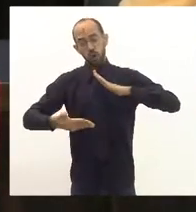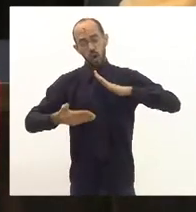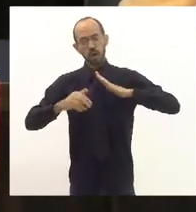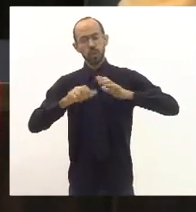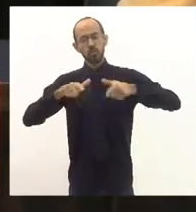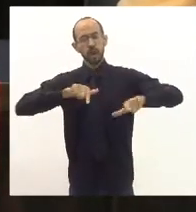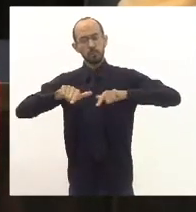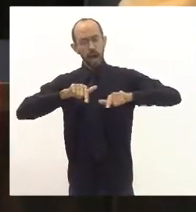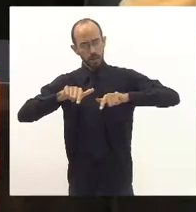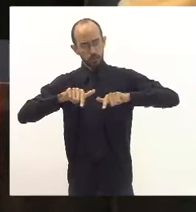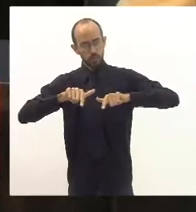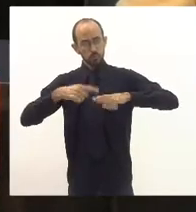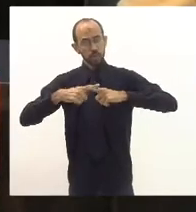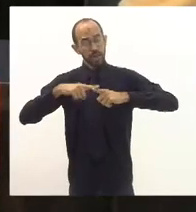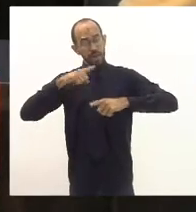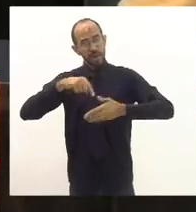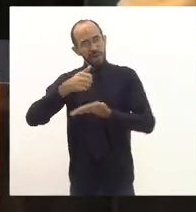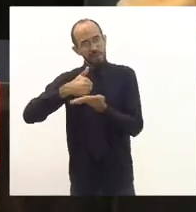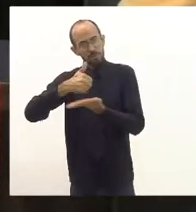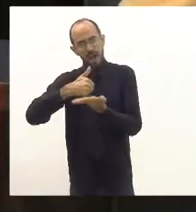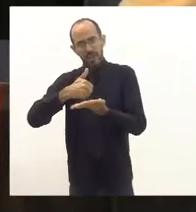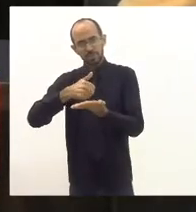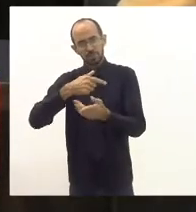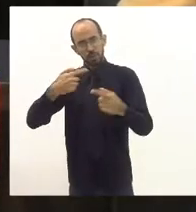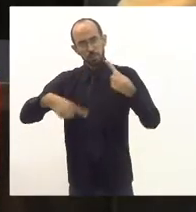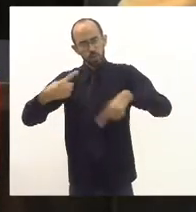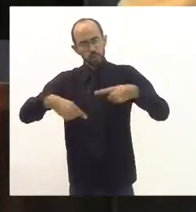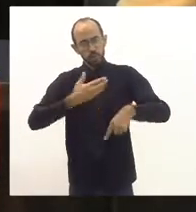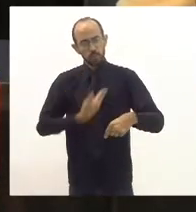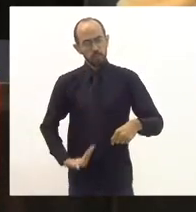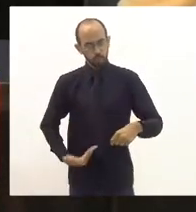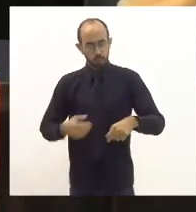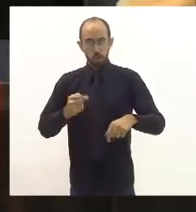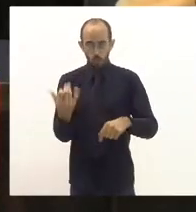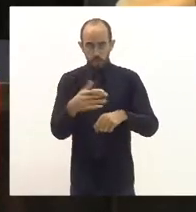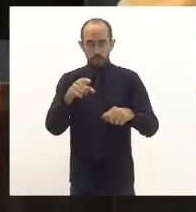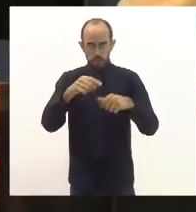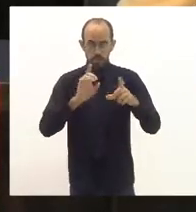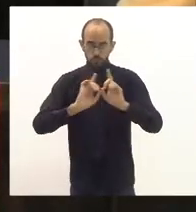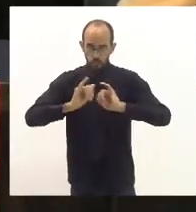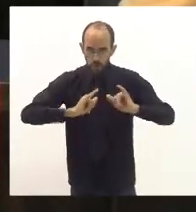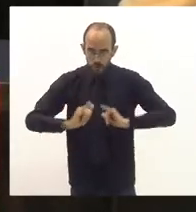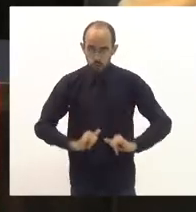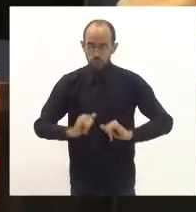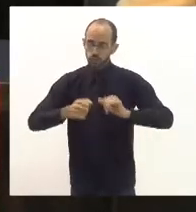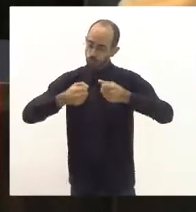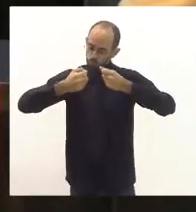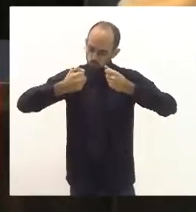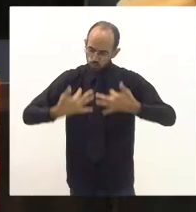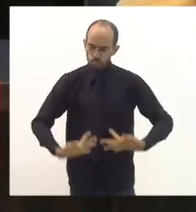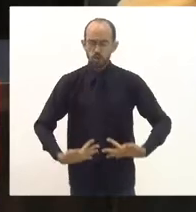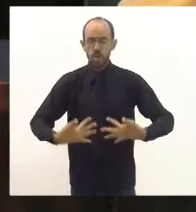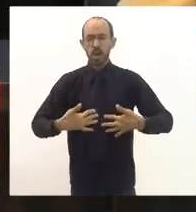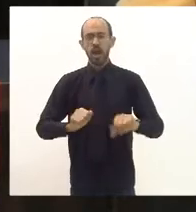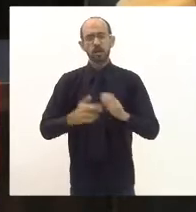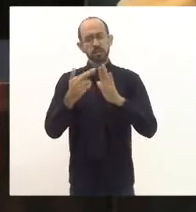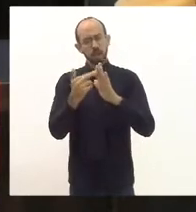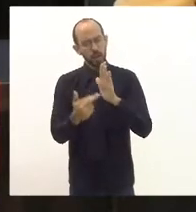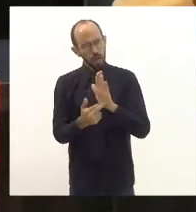é que vai embasar as políticas públicas, quando esses dados forem esmiuçados e transformados em